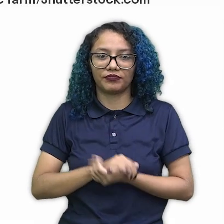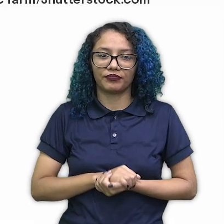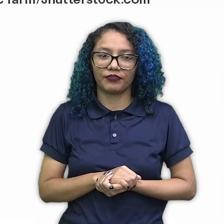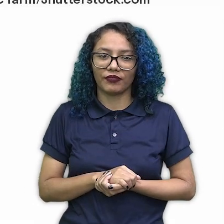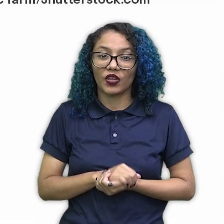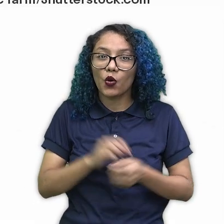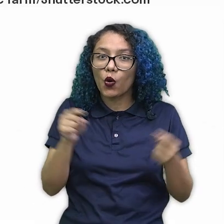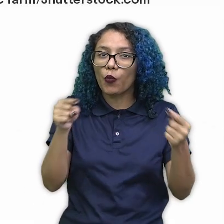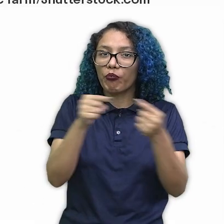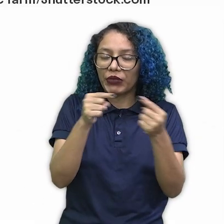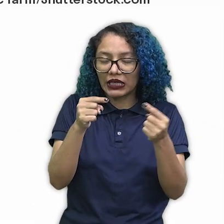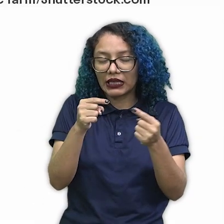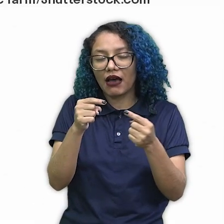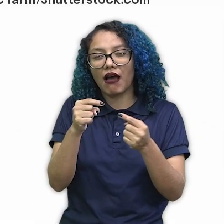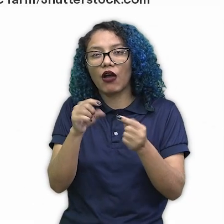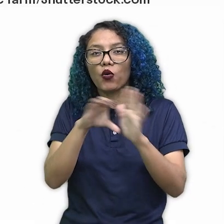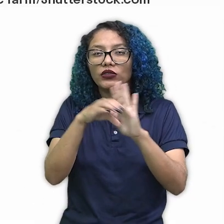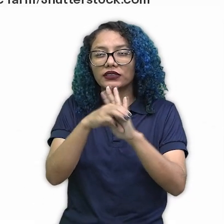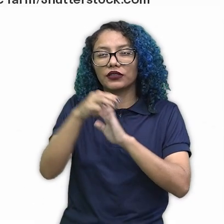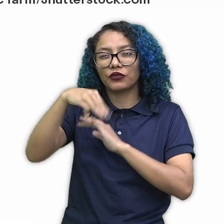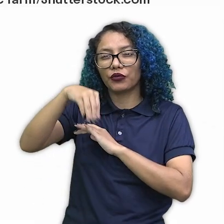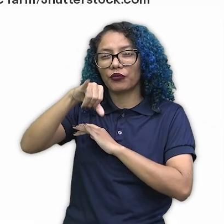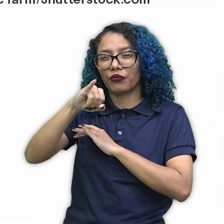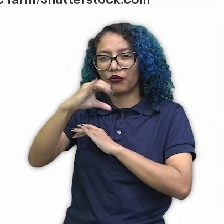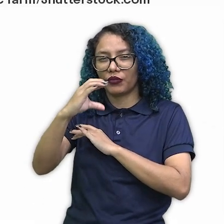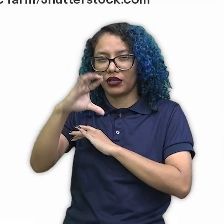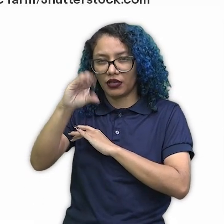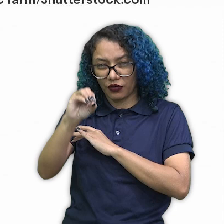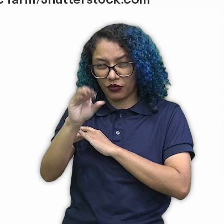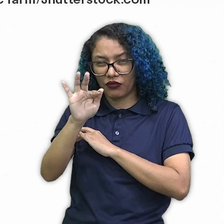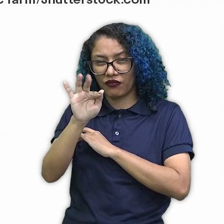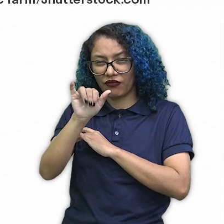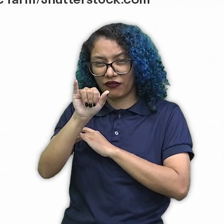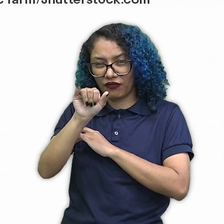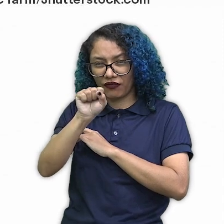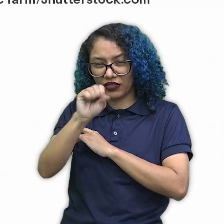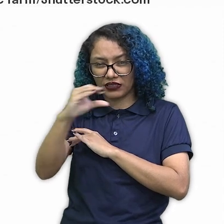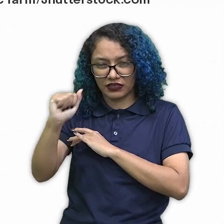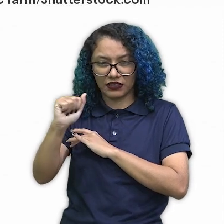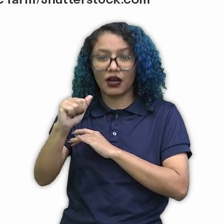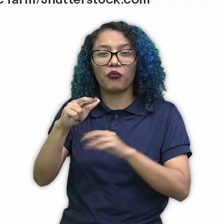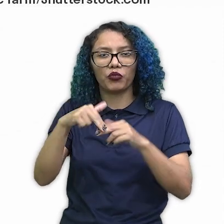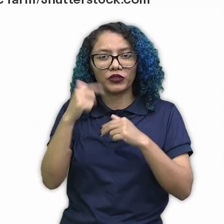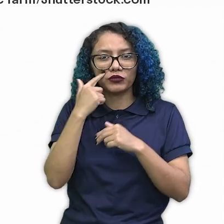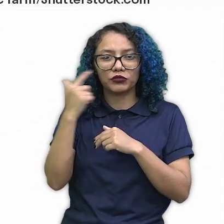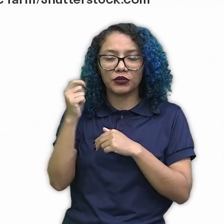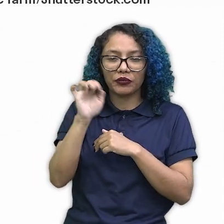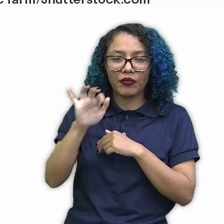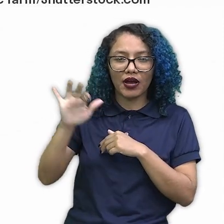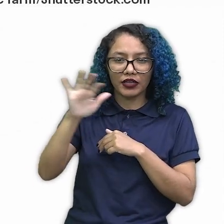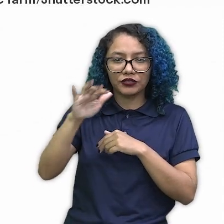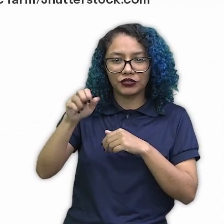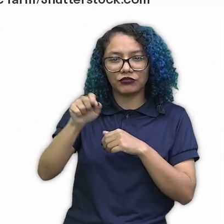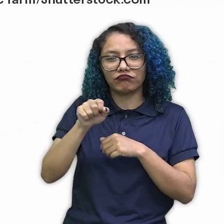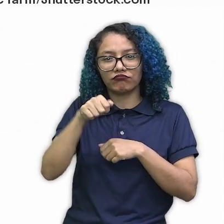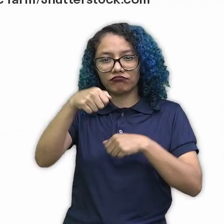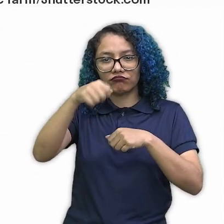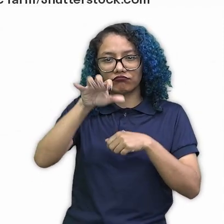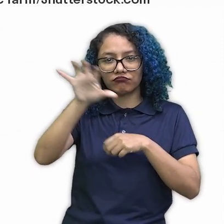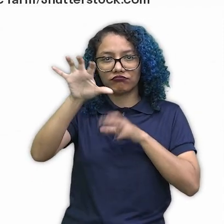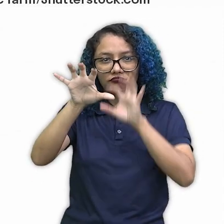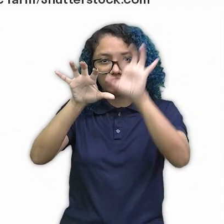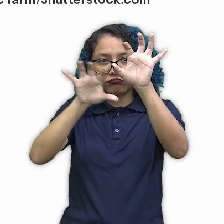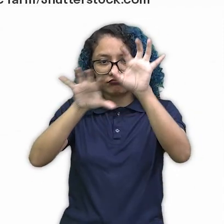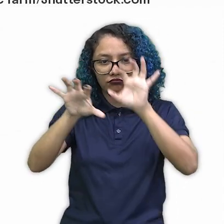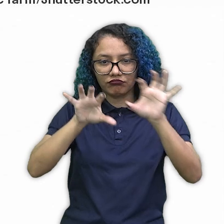Ele vai chamar isso de microfísica do poder. Por isso que essa imagem está aí do lado, né? Essa rede, essa teia está aí montada, né?